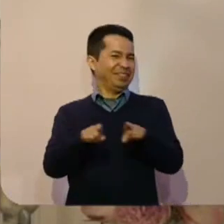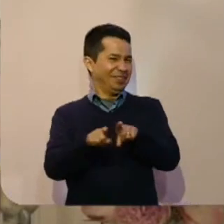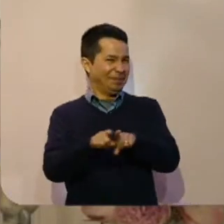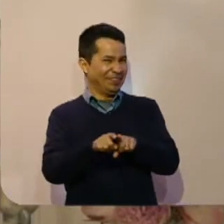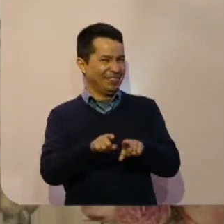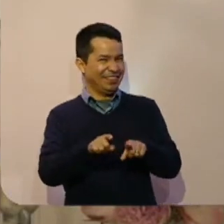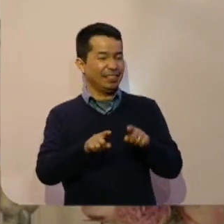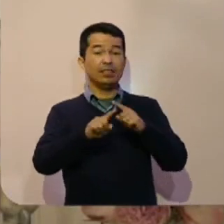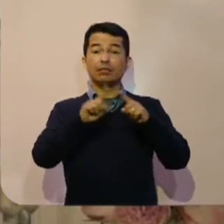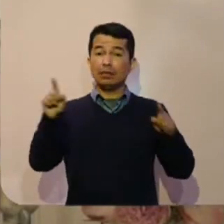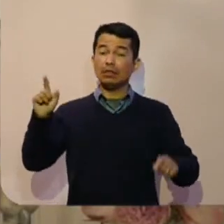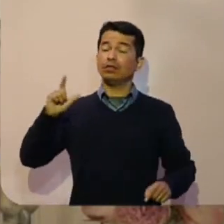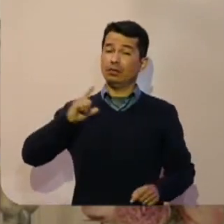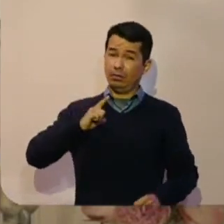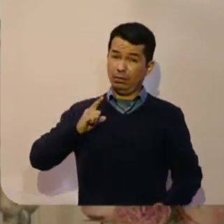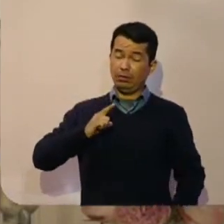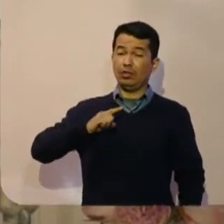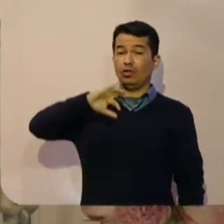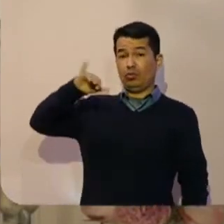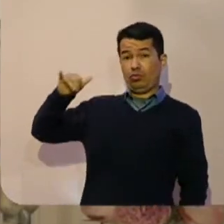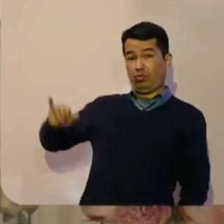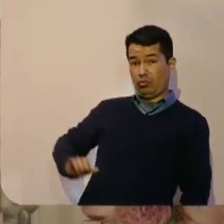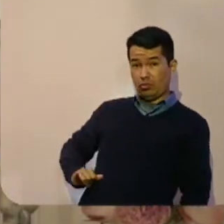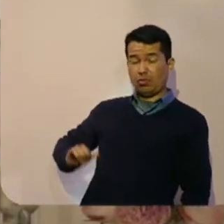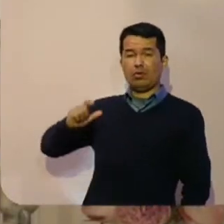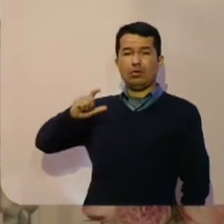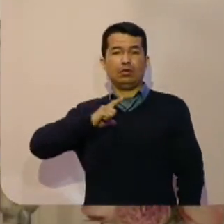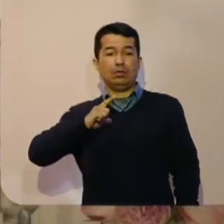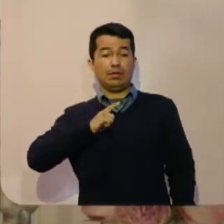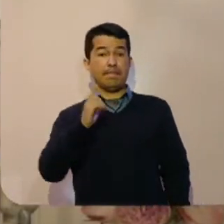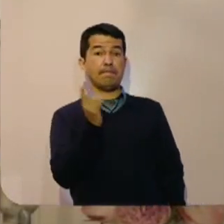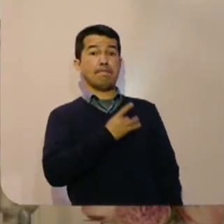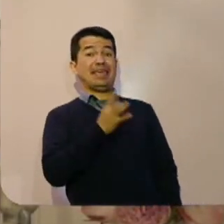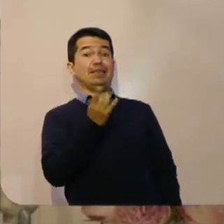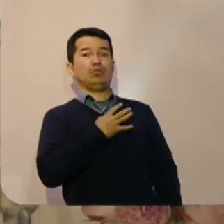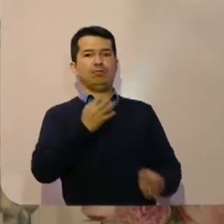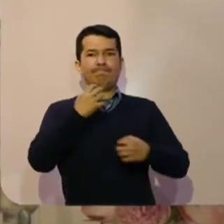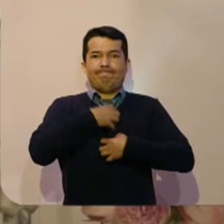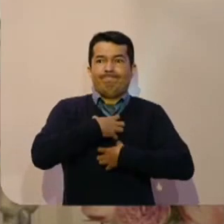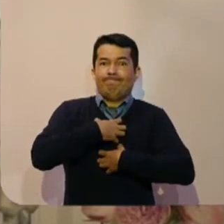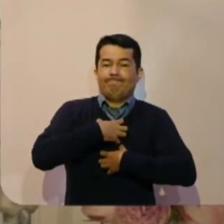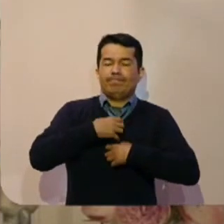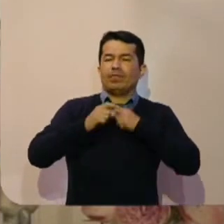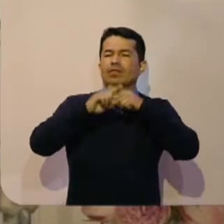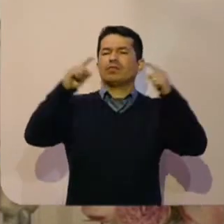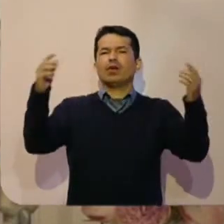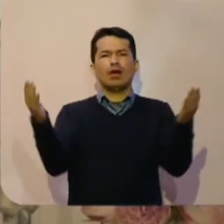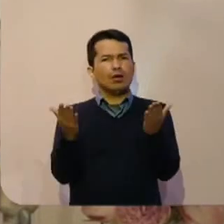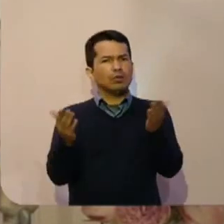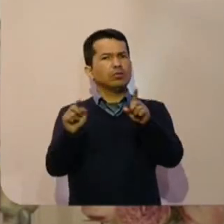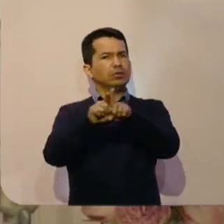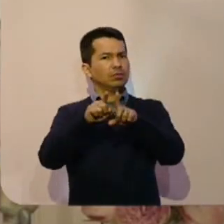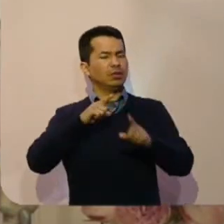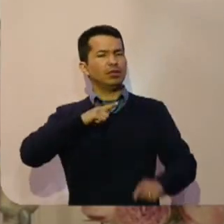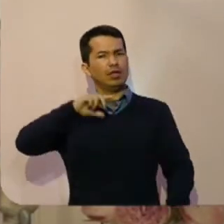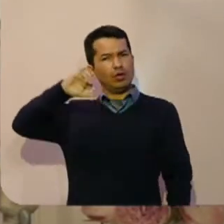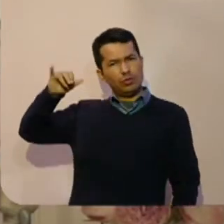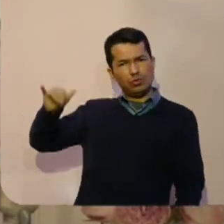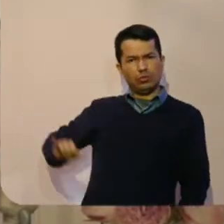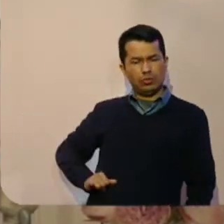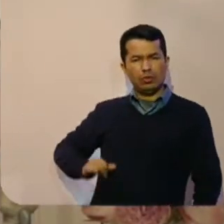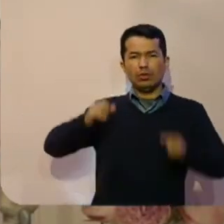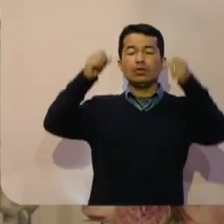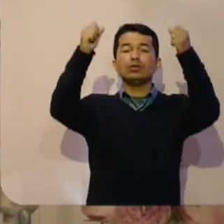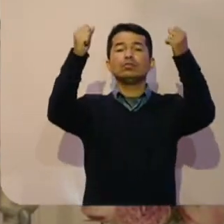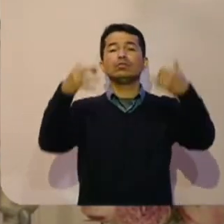dele era ansiedade. Hoje pela manhã a gente viu que ele estava com medo, né? Mas agora ele está dizendo, eu estou